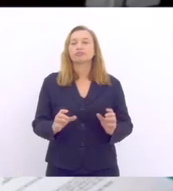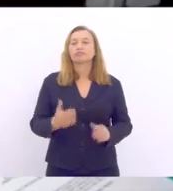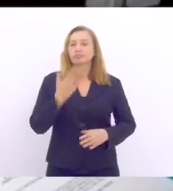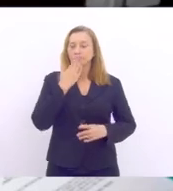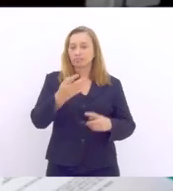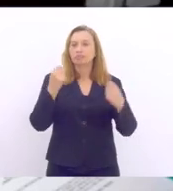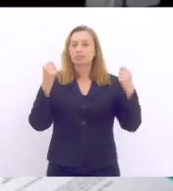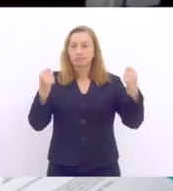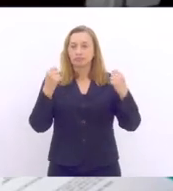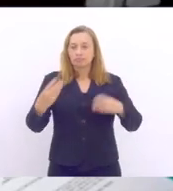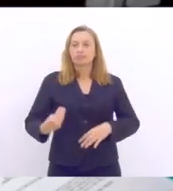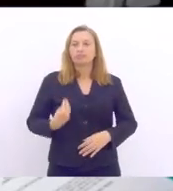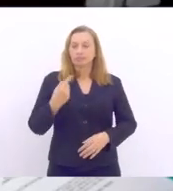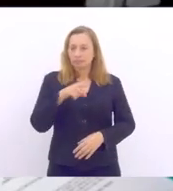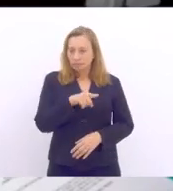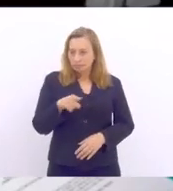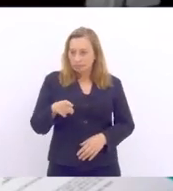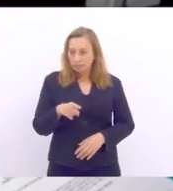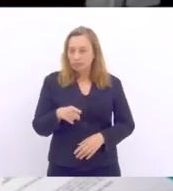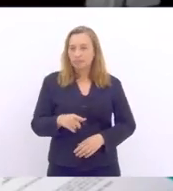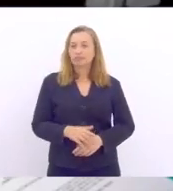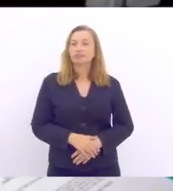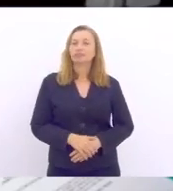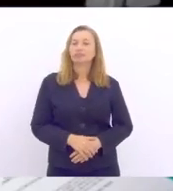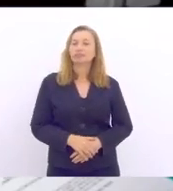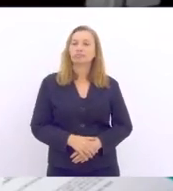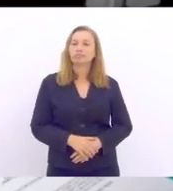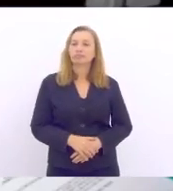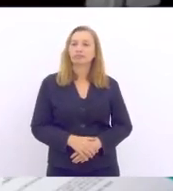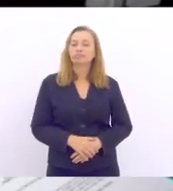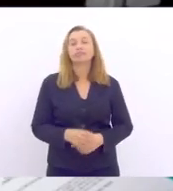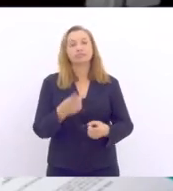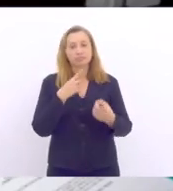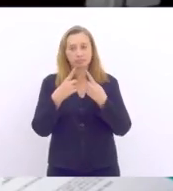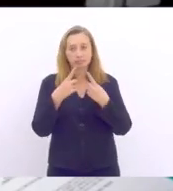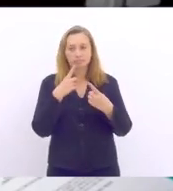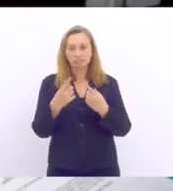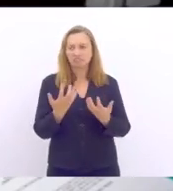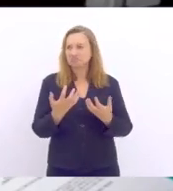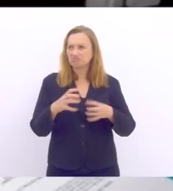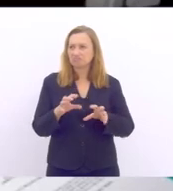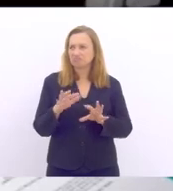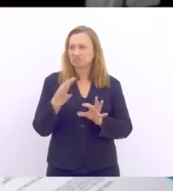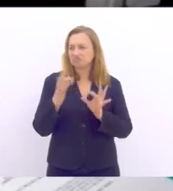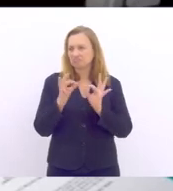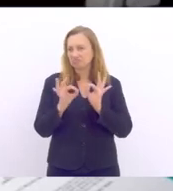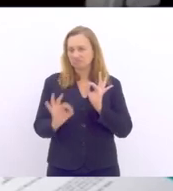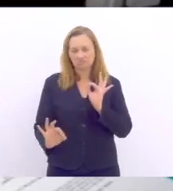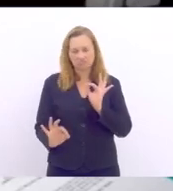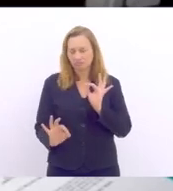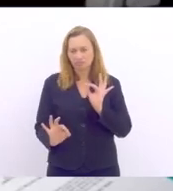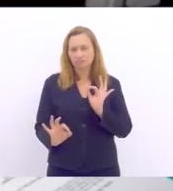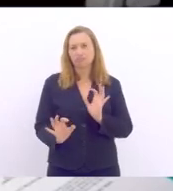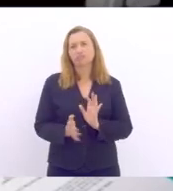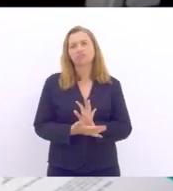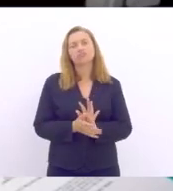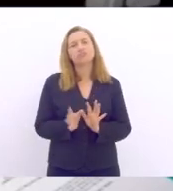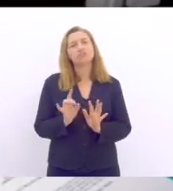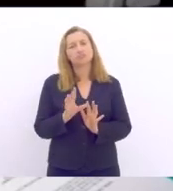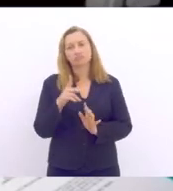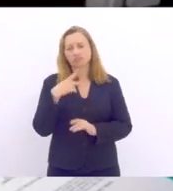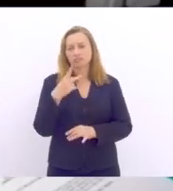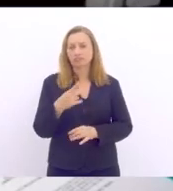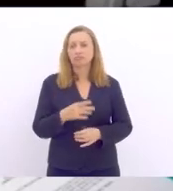estão presentes, que são protagonistas desse debate. Eu não quero ser muito longo, nem serei longo, apenas